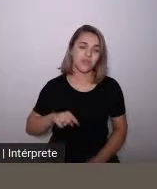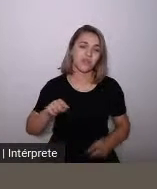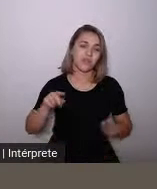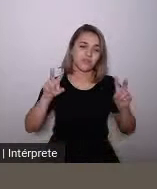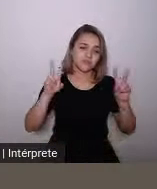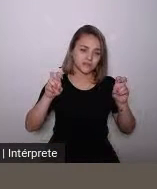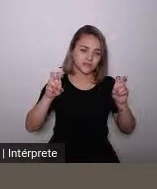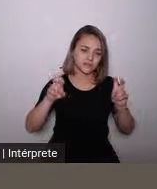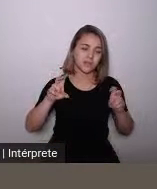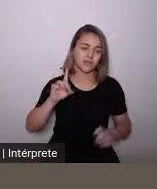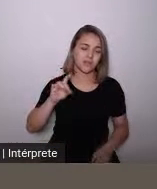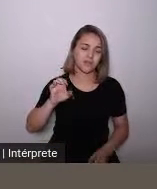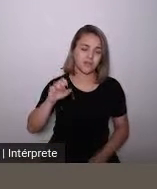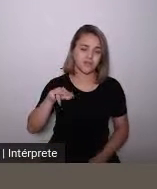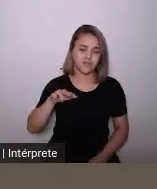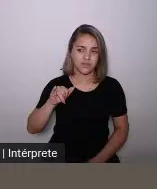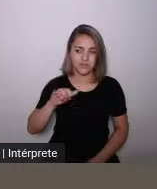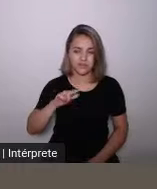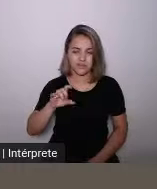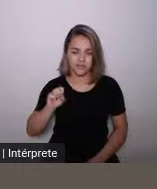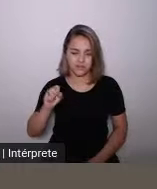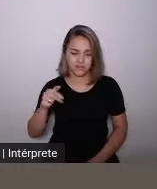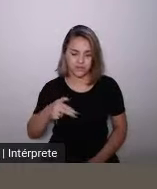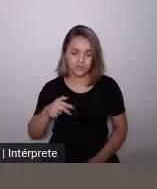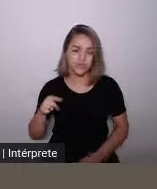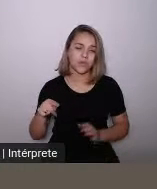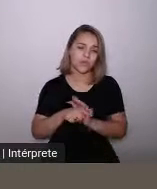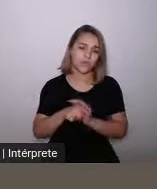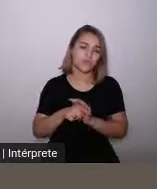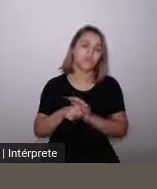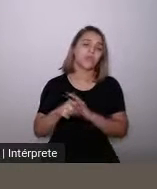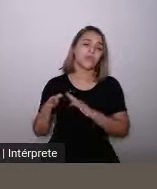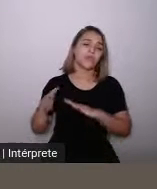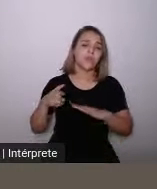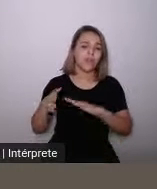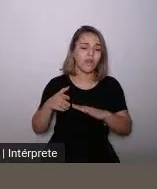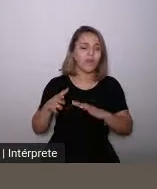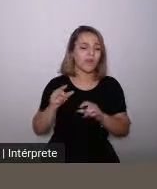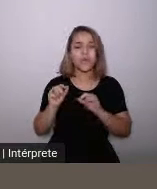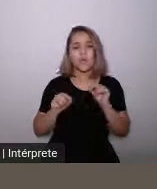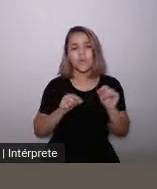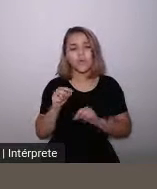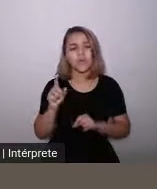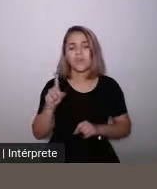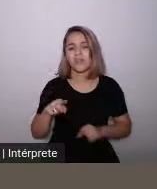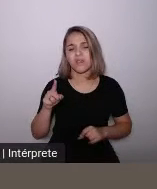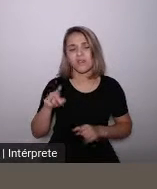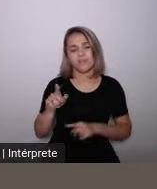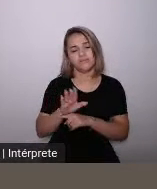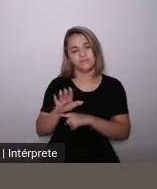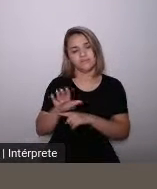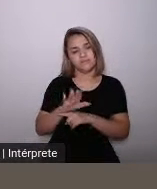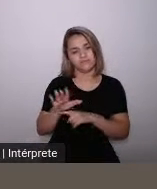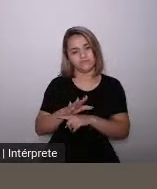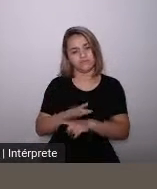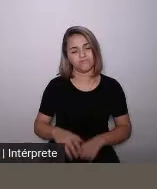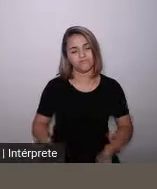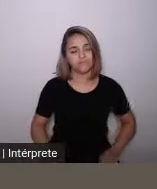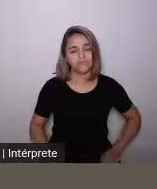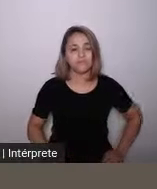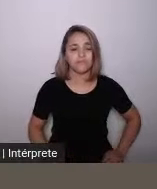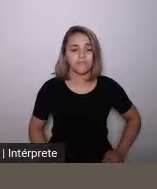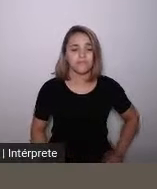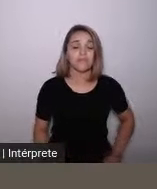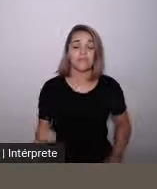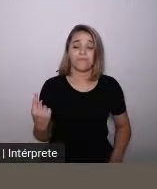Denilson, o próprio modernismo. E o que era o cinema à época? Em primeiro lugar, há um termo muito